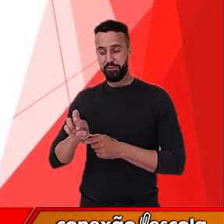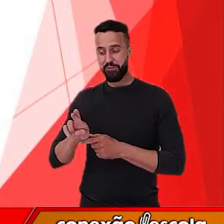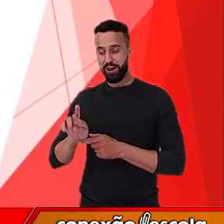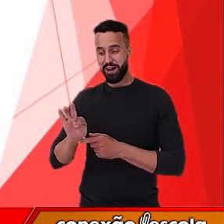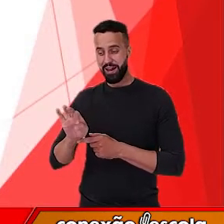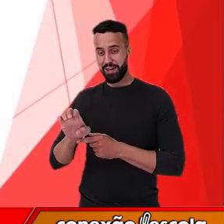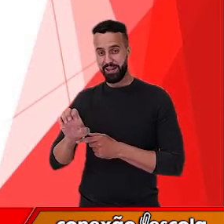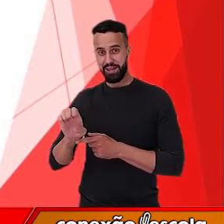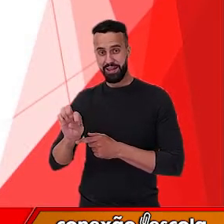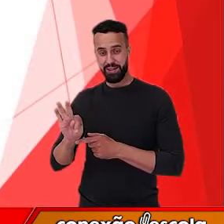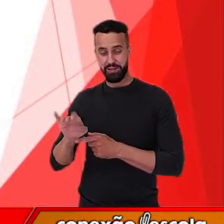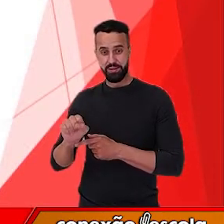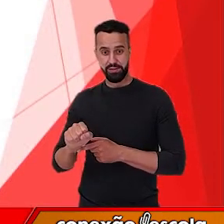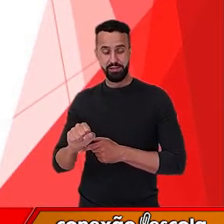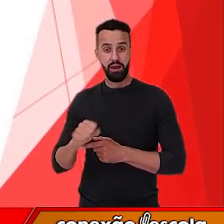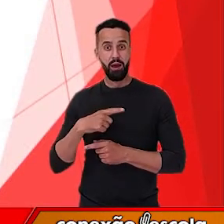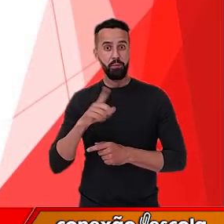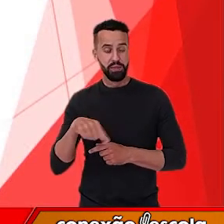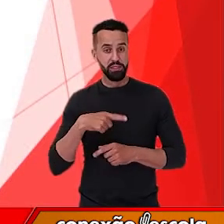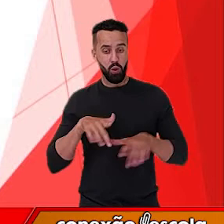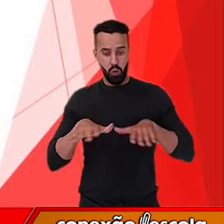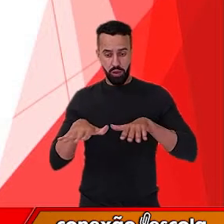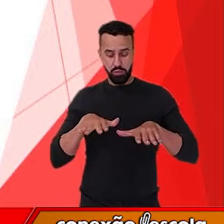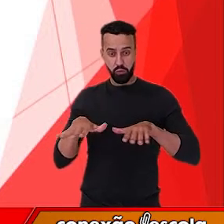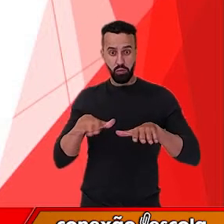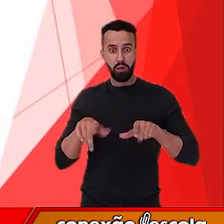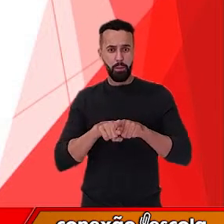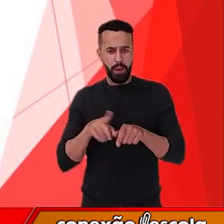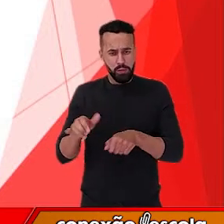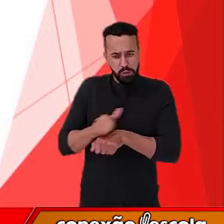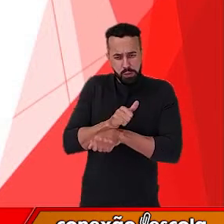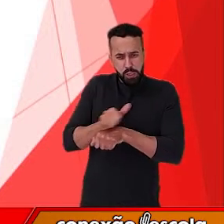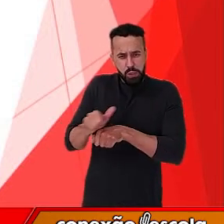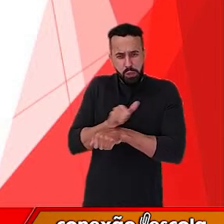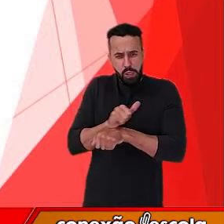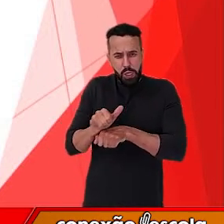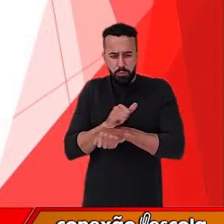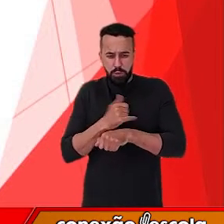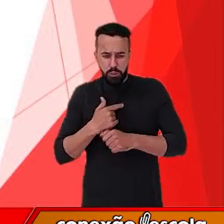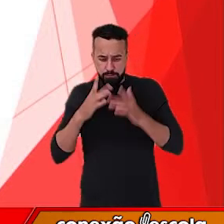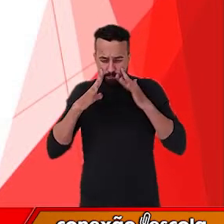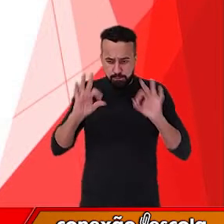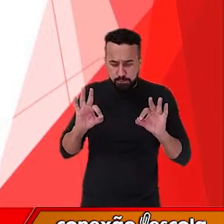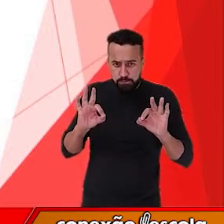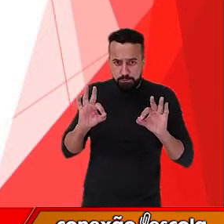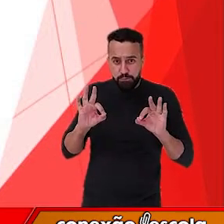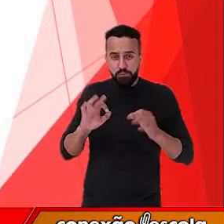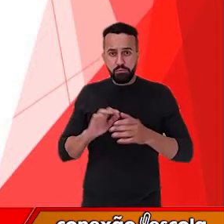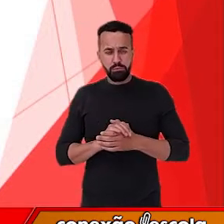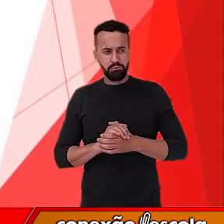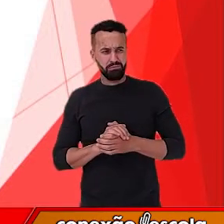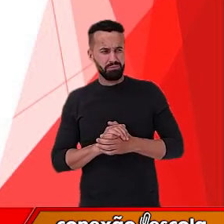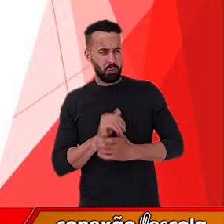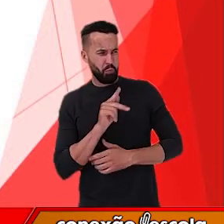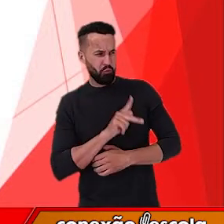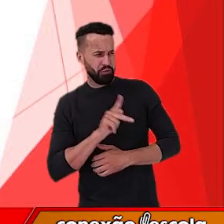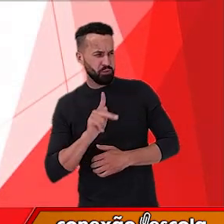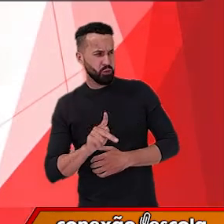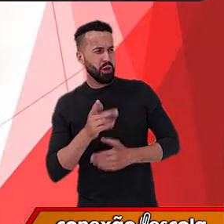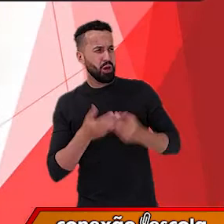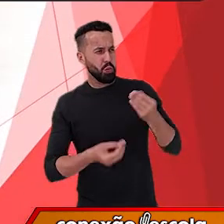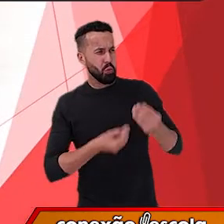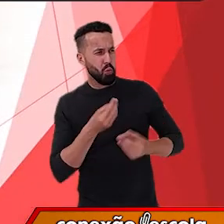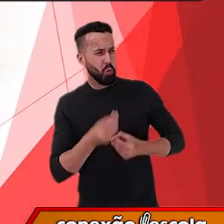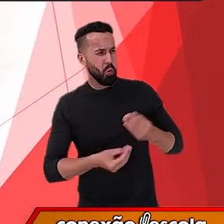de precisão, coordenação motora e estratégia, tudo junto. Professora, mas como